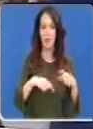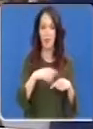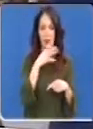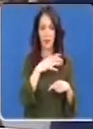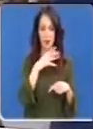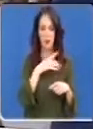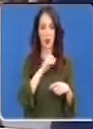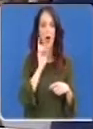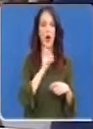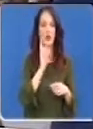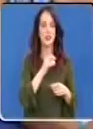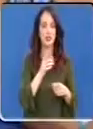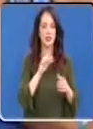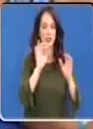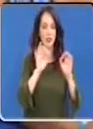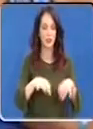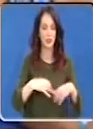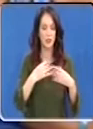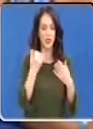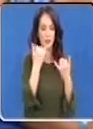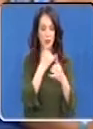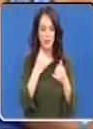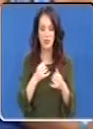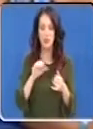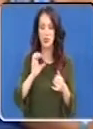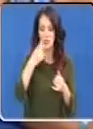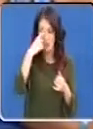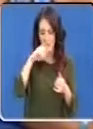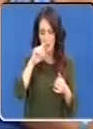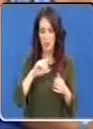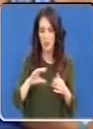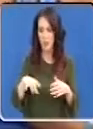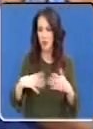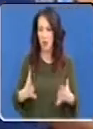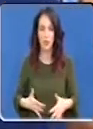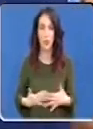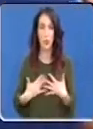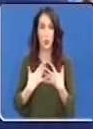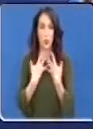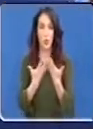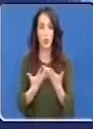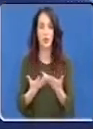para o que era o final feliz. Ah, sim, na Tailândia, sim. Não, não é. Na Tailândia, em qualquer lado, é o orgasmo.